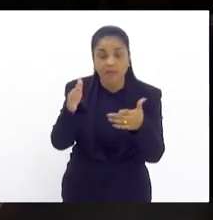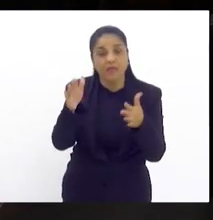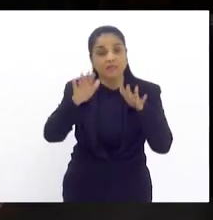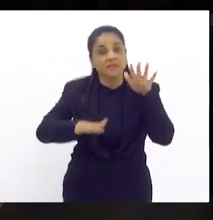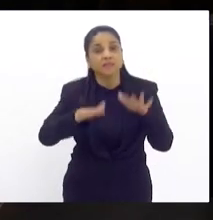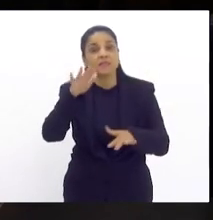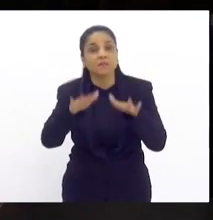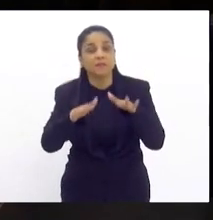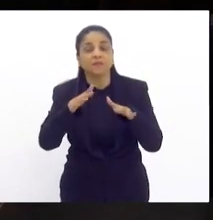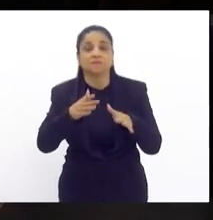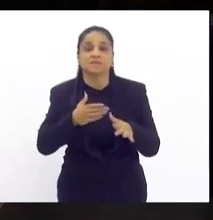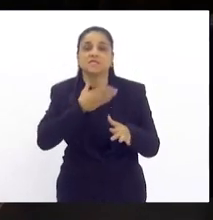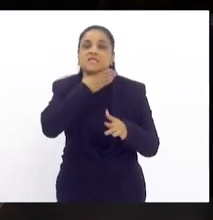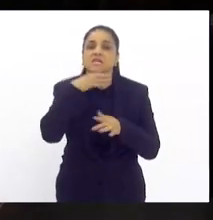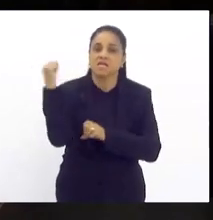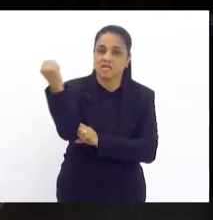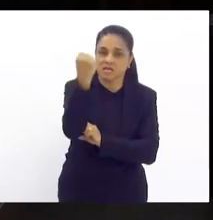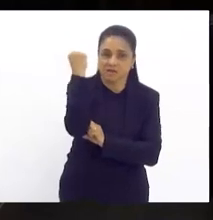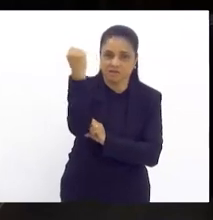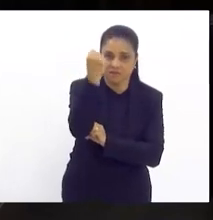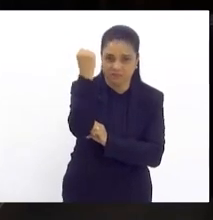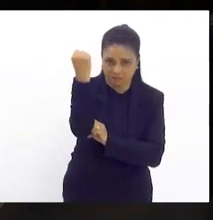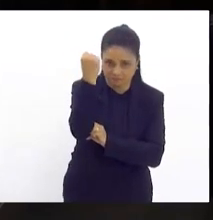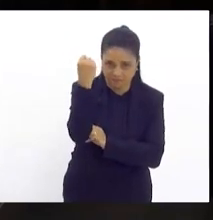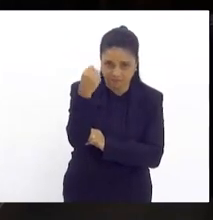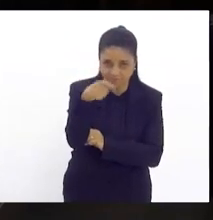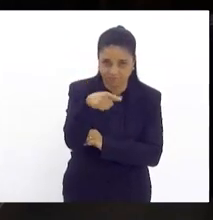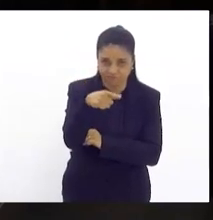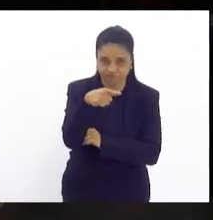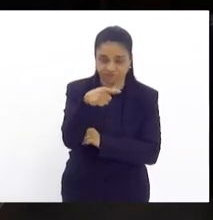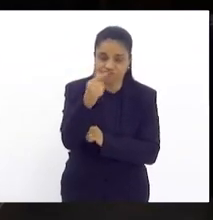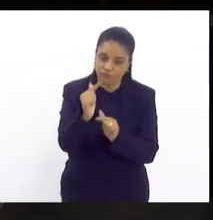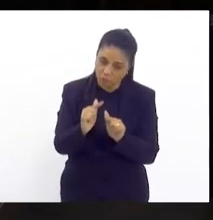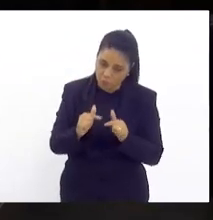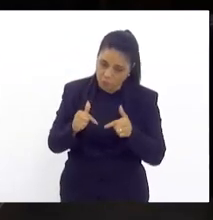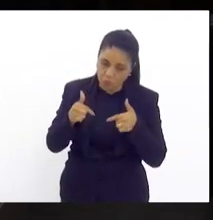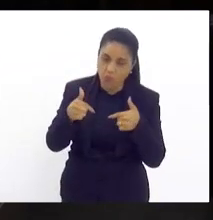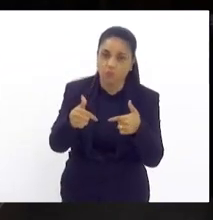da gravidade e complexidade do teatro de operações.